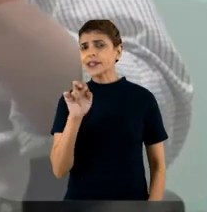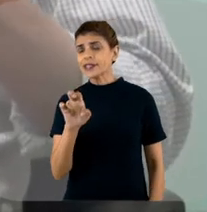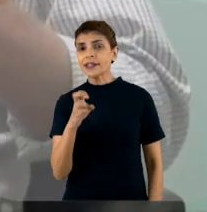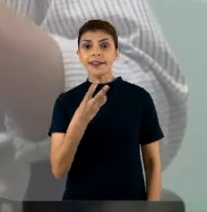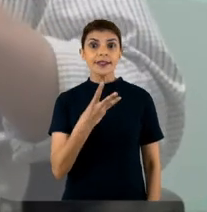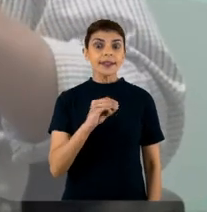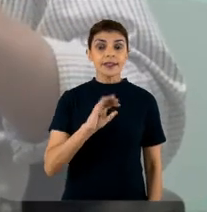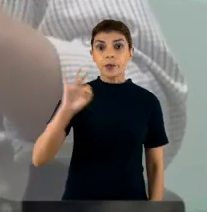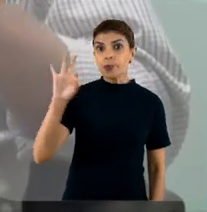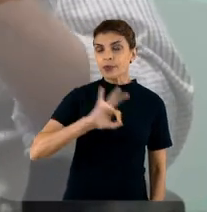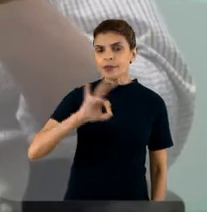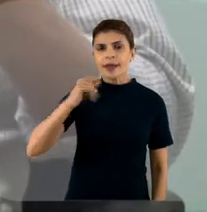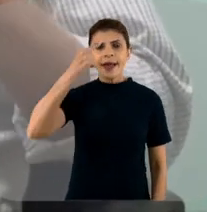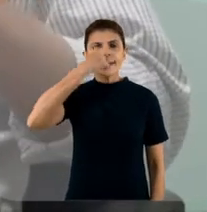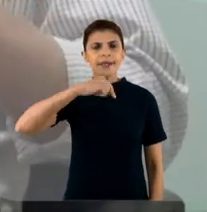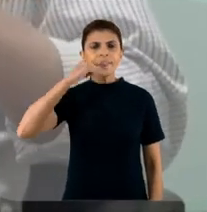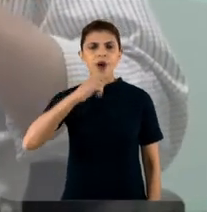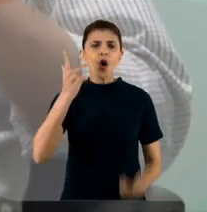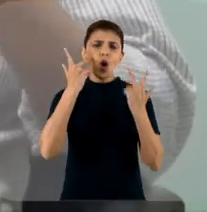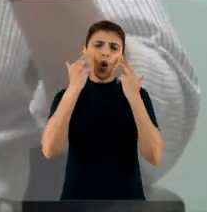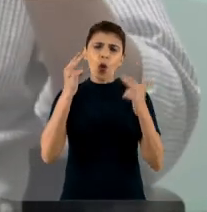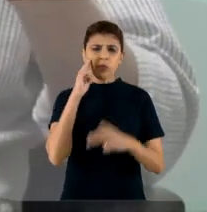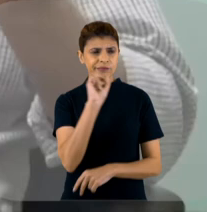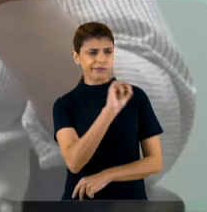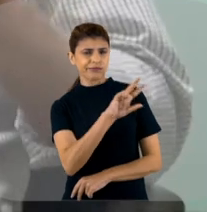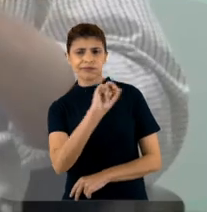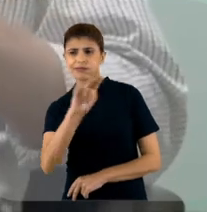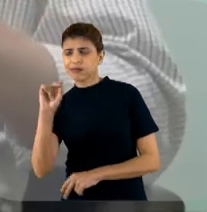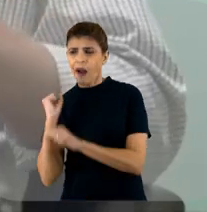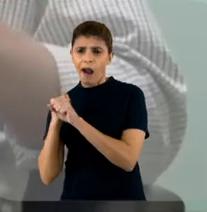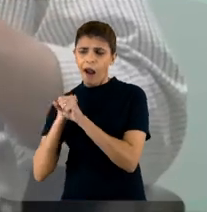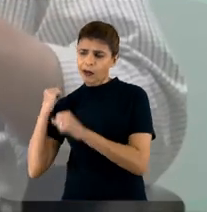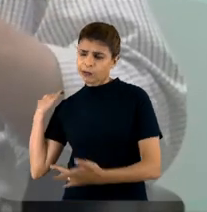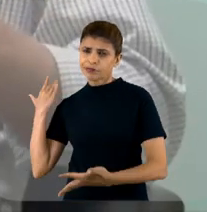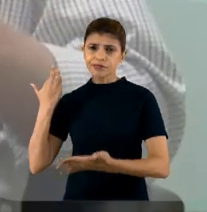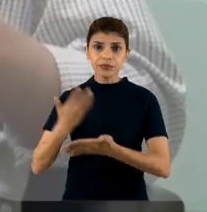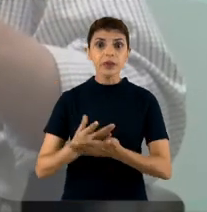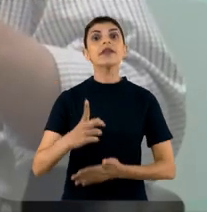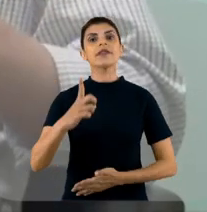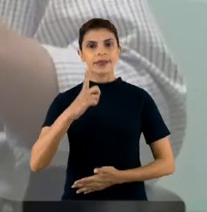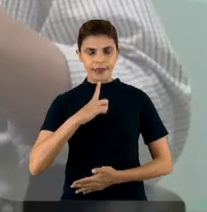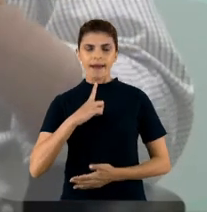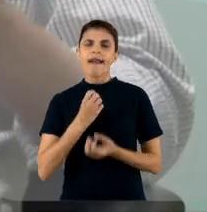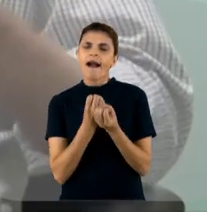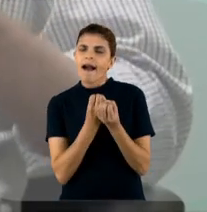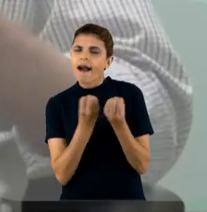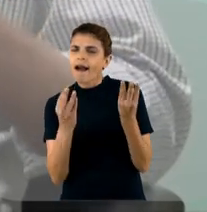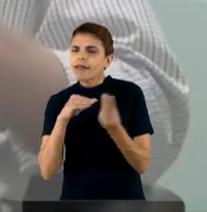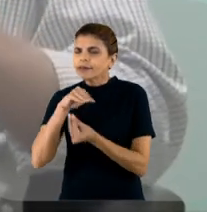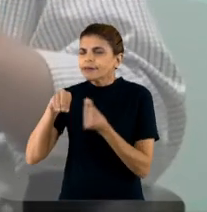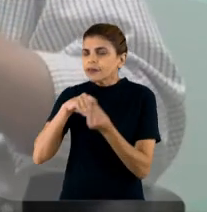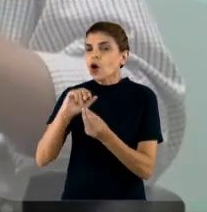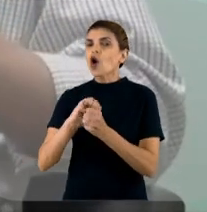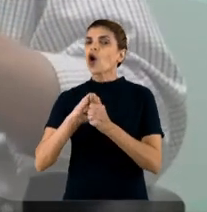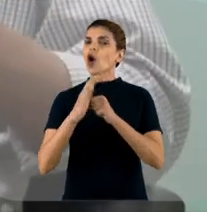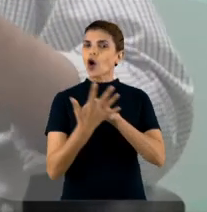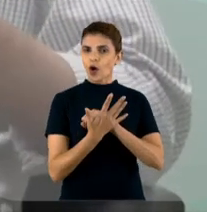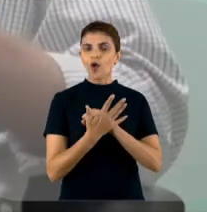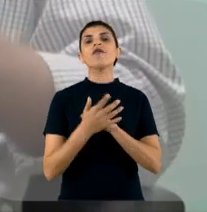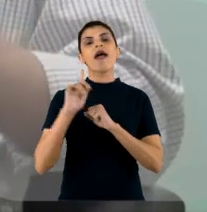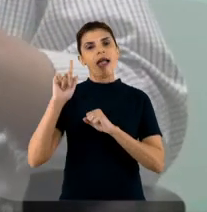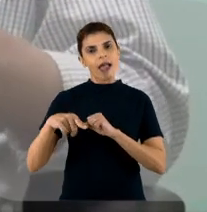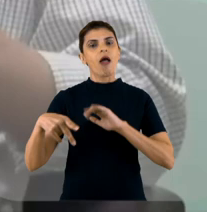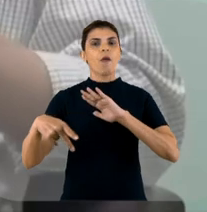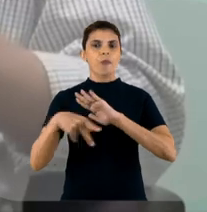30% dos resfirados comuns que acontecem todos os anos eh tem os coronavírus algumas espécies de coronavírus como seus